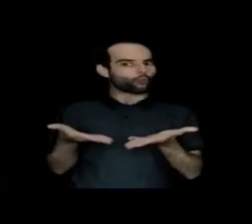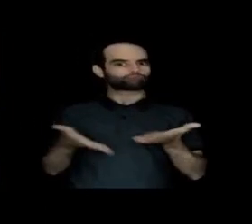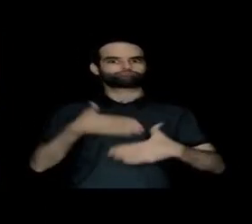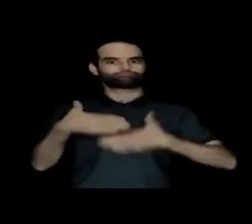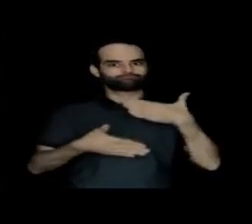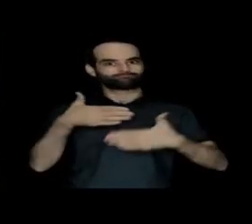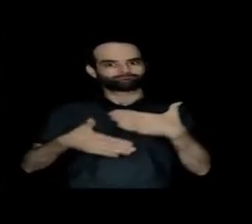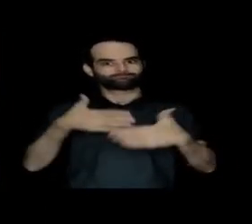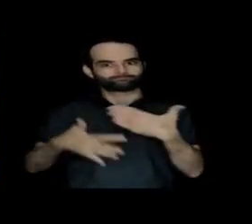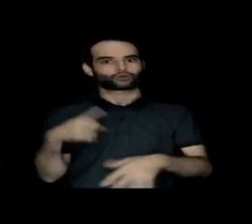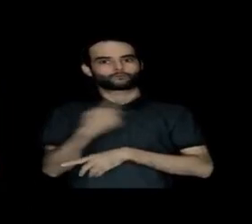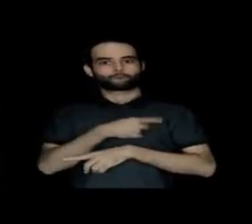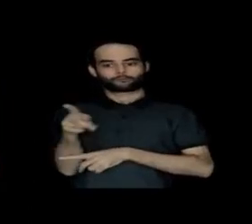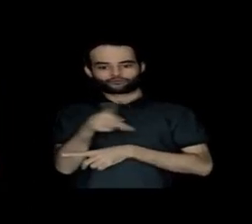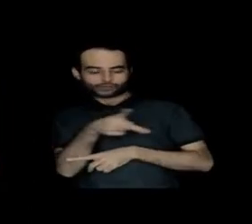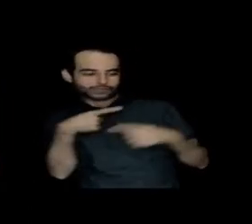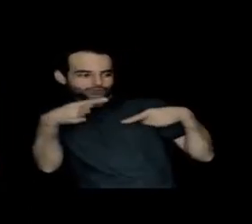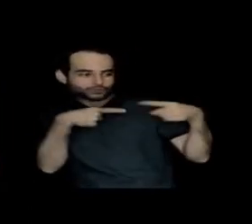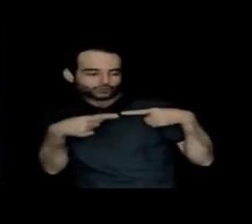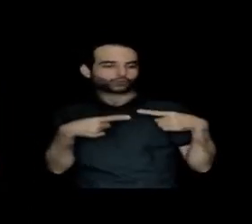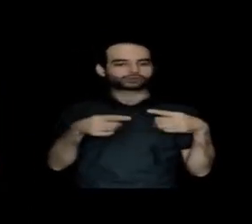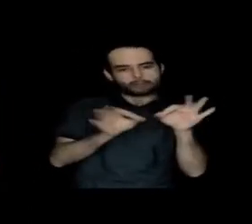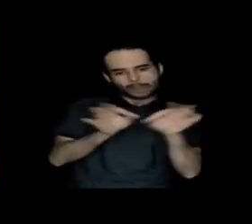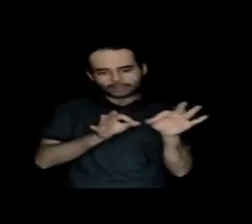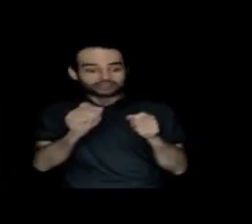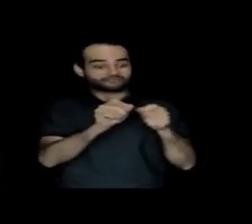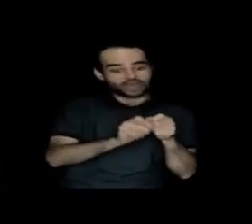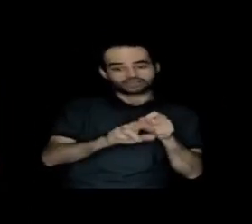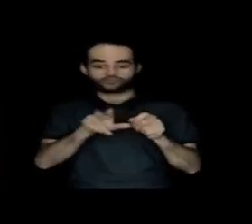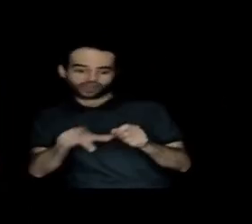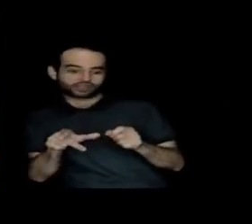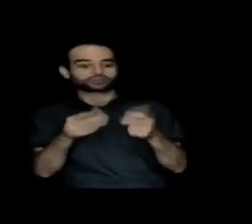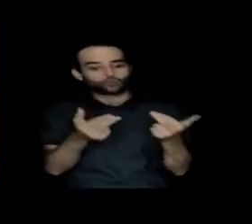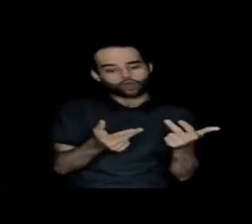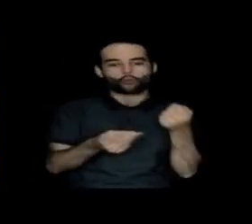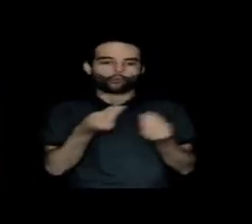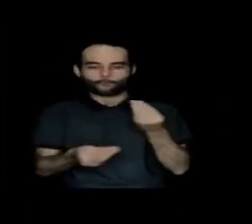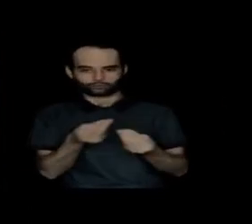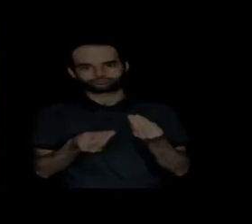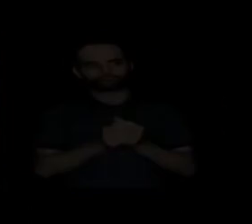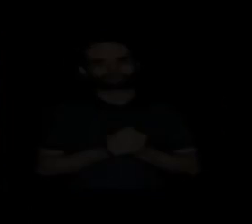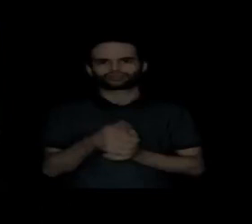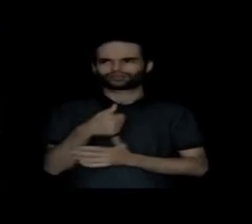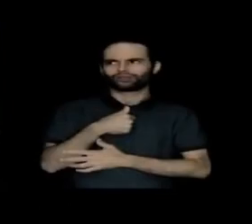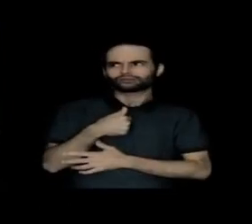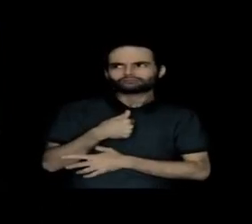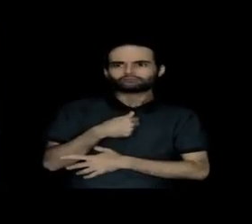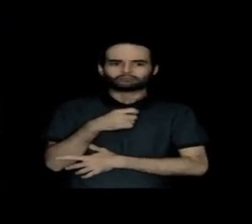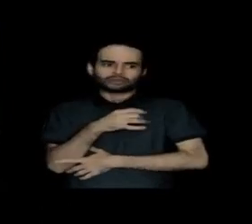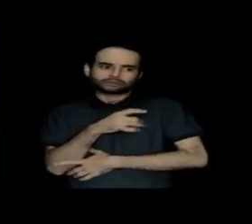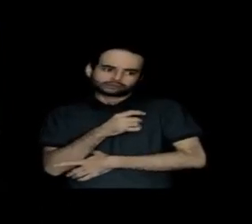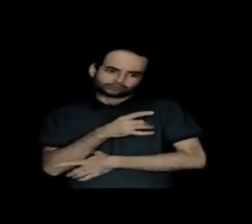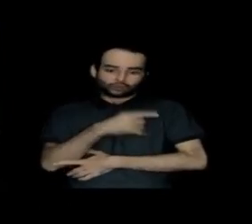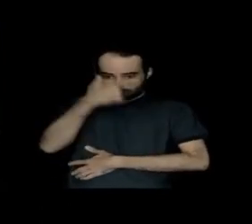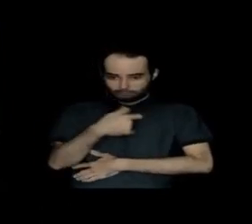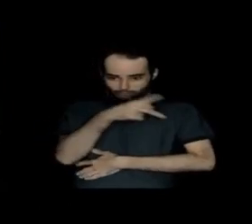hoje a gente está em construção, eu, os professores, a gente senta, discute, planeja, faz, não faz, constrói. E tinha o temor, enquanto